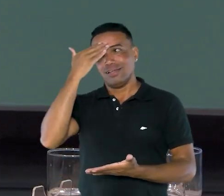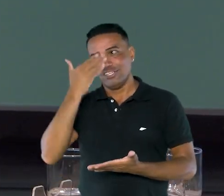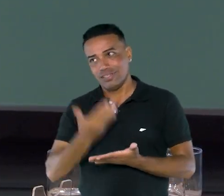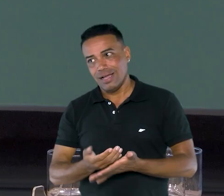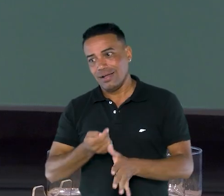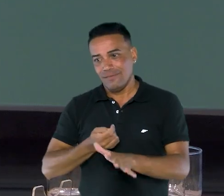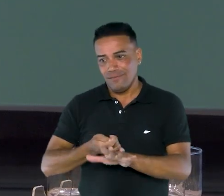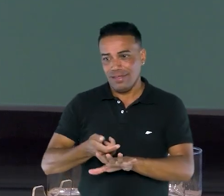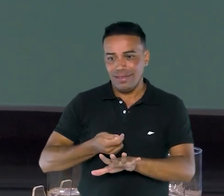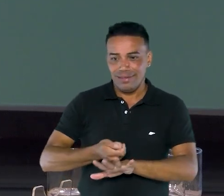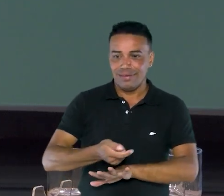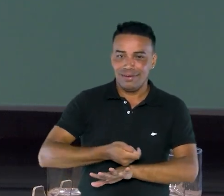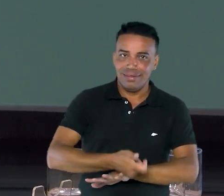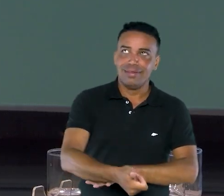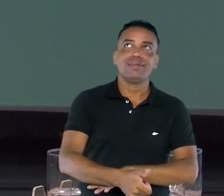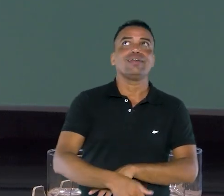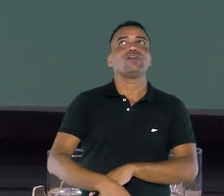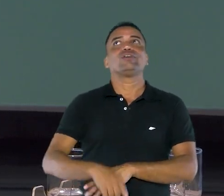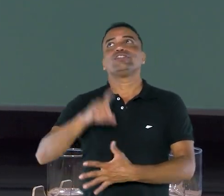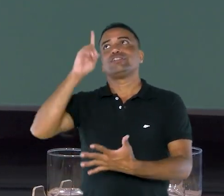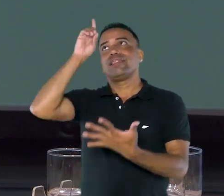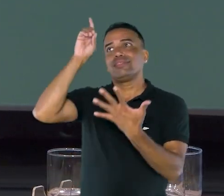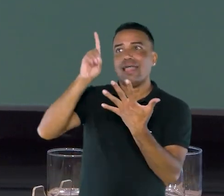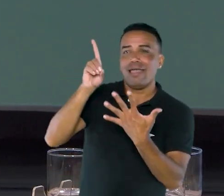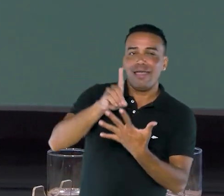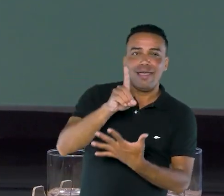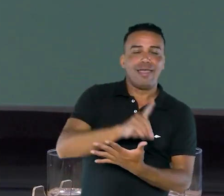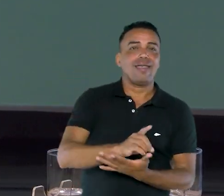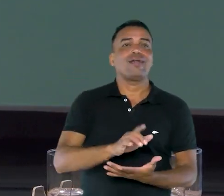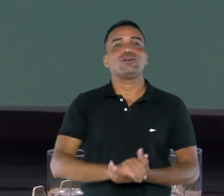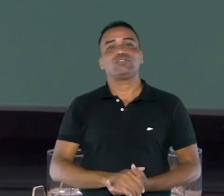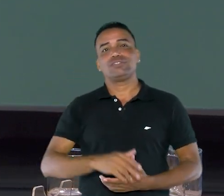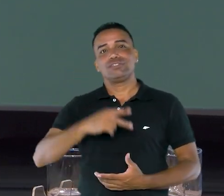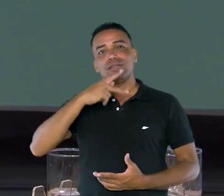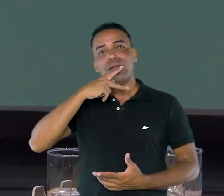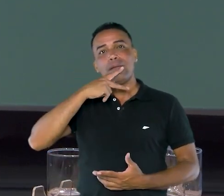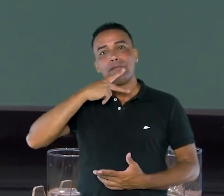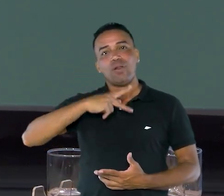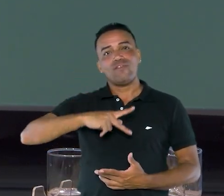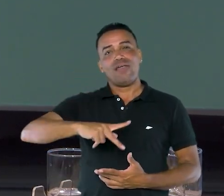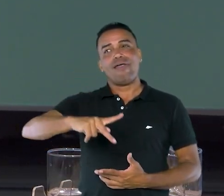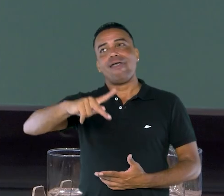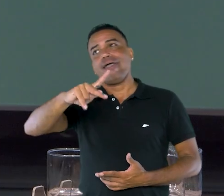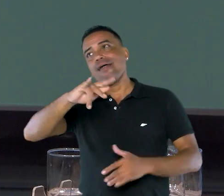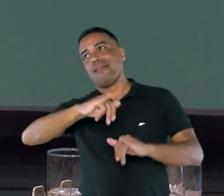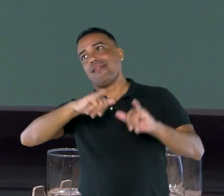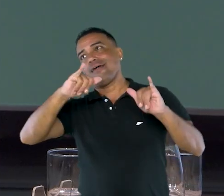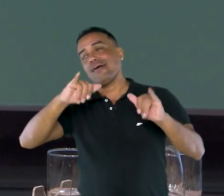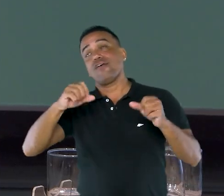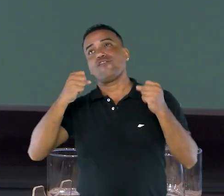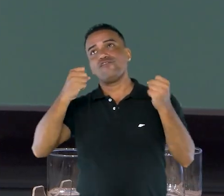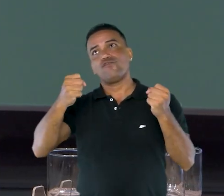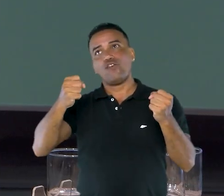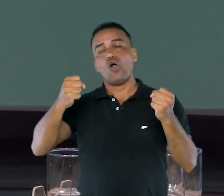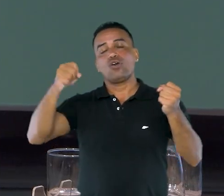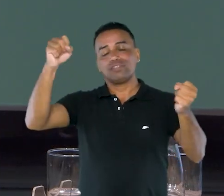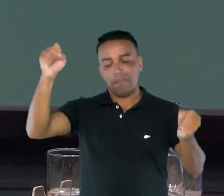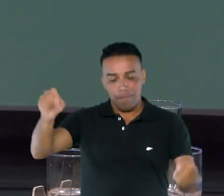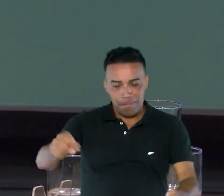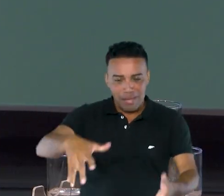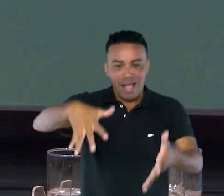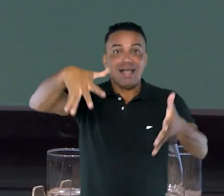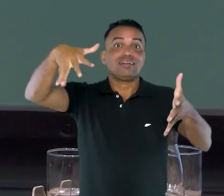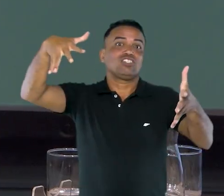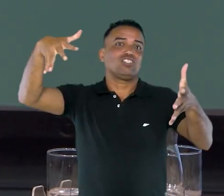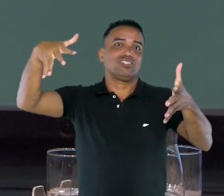news e delírios e deuses e profetas e forças transcendentais mágicas. A gente está